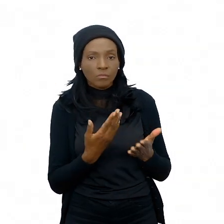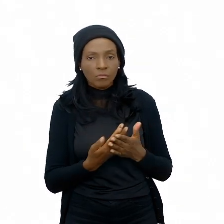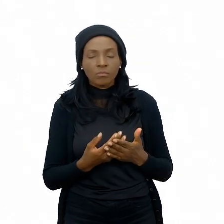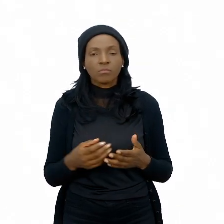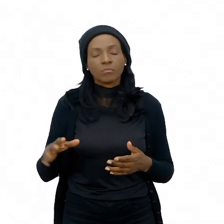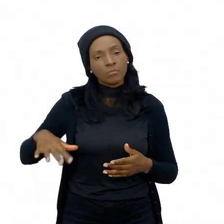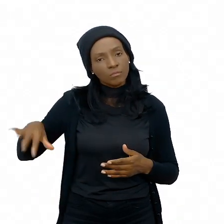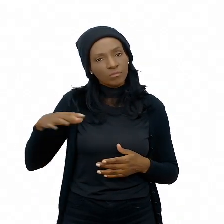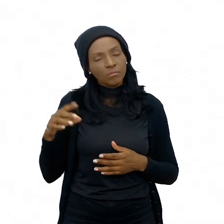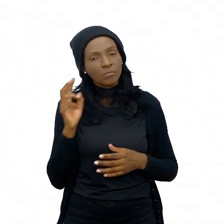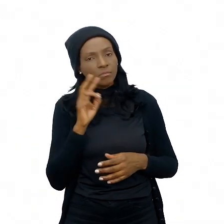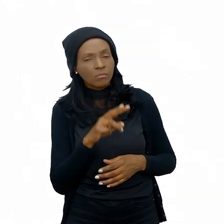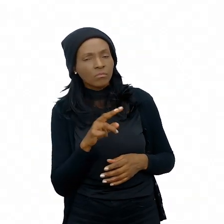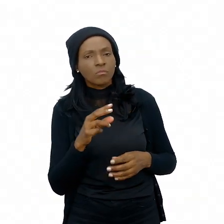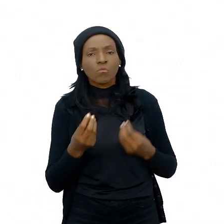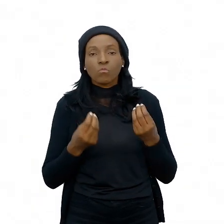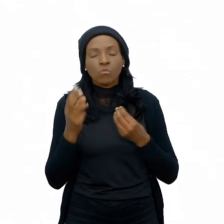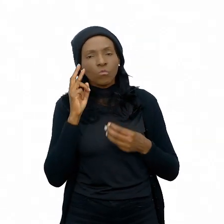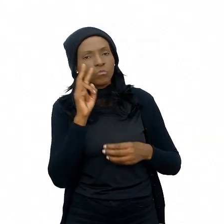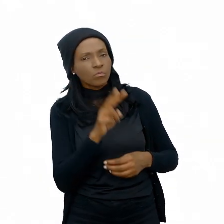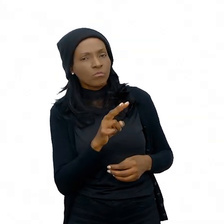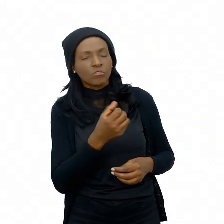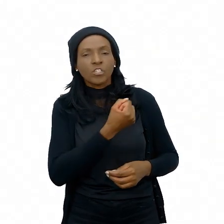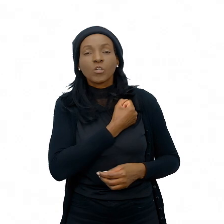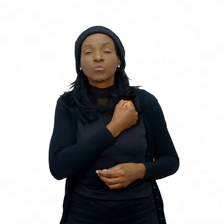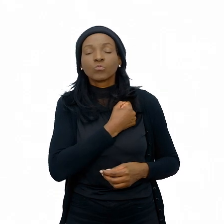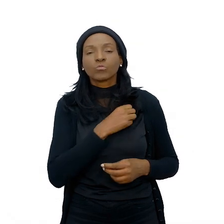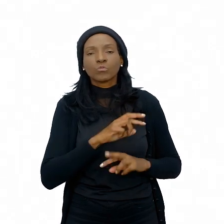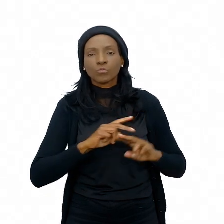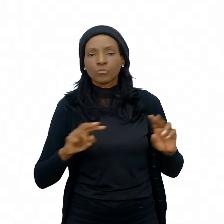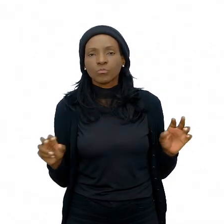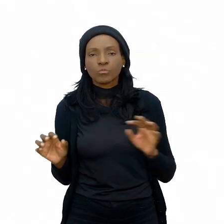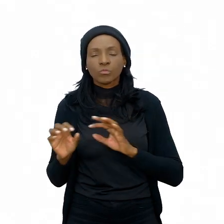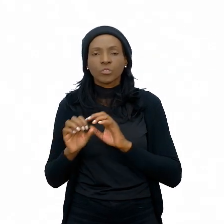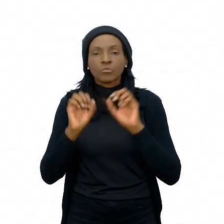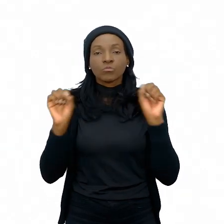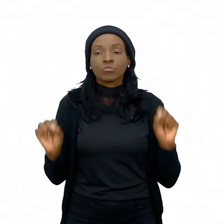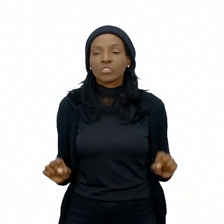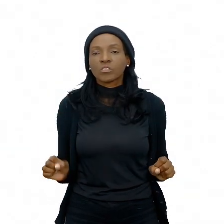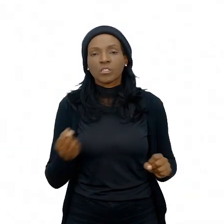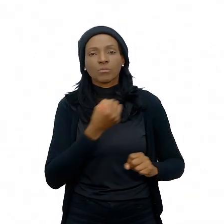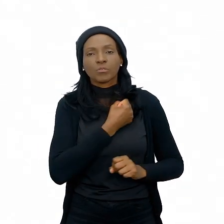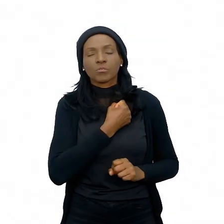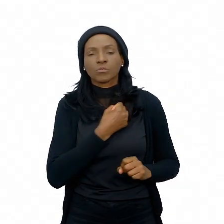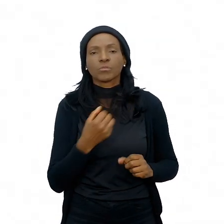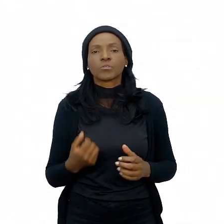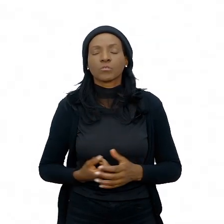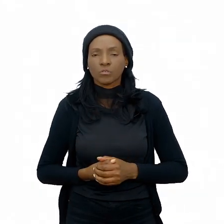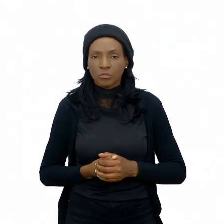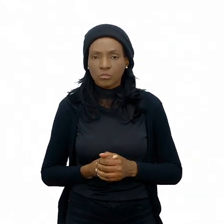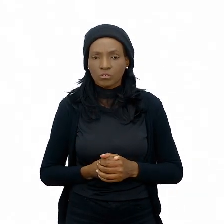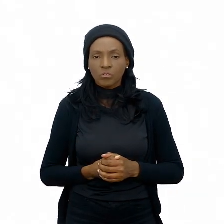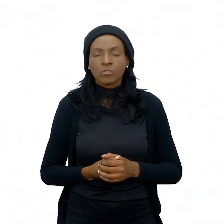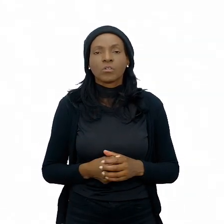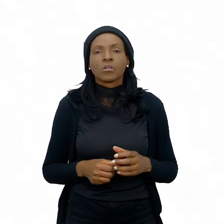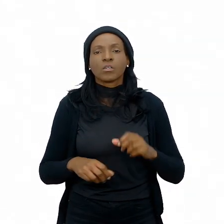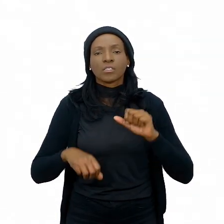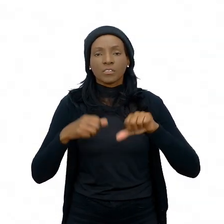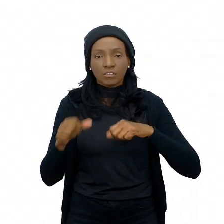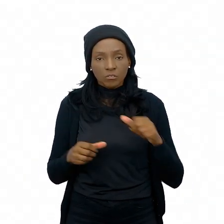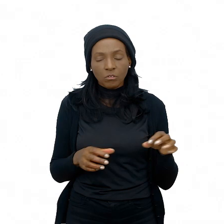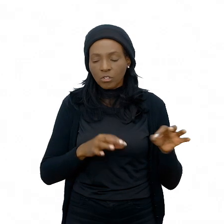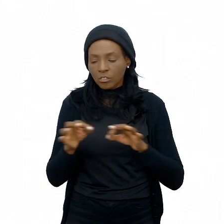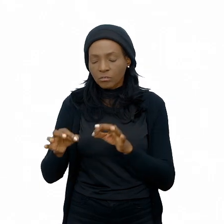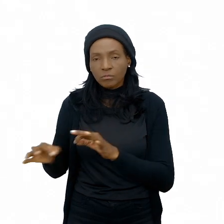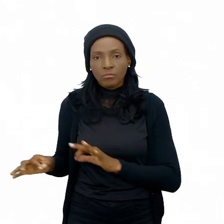a respeito do sistema de numeração. Neste espaço, a recuperação do processo de